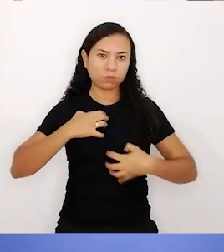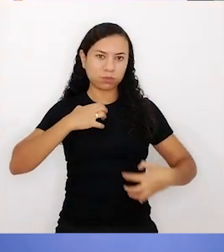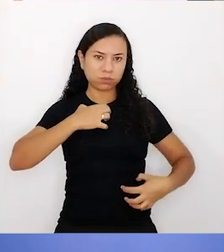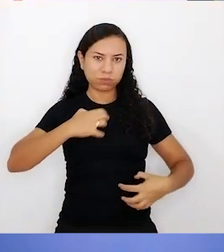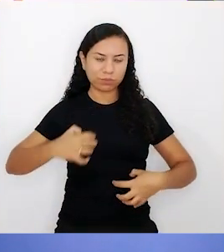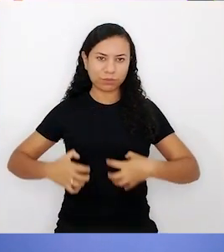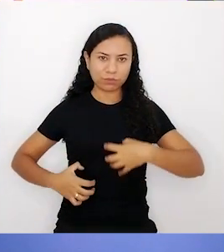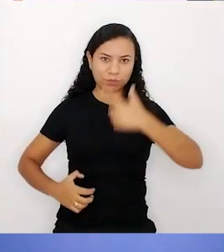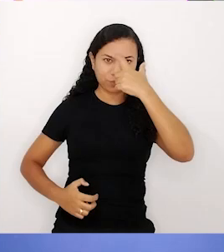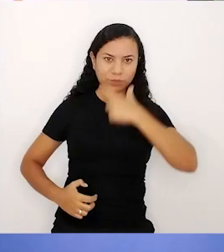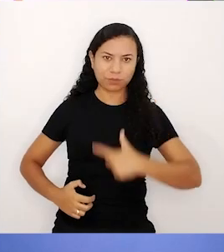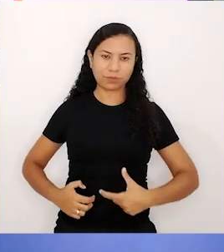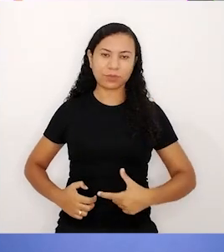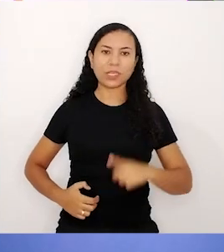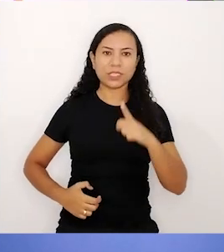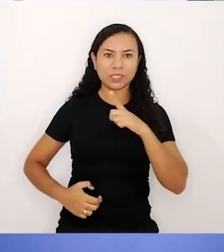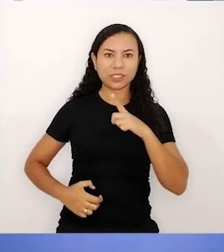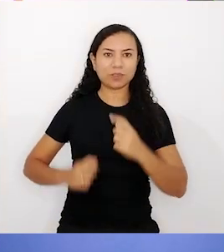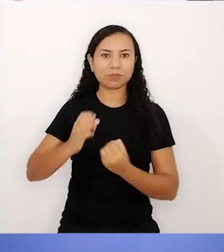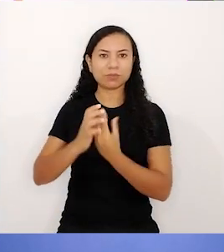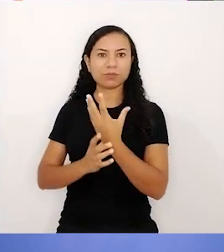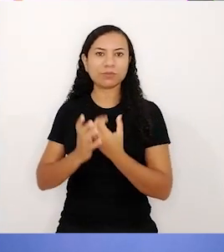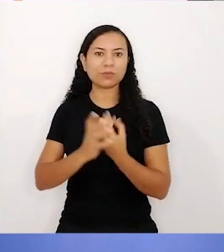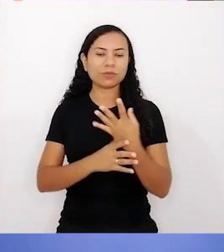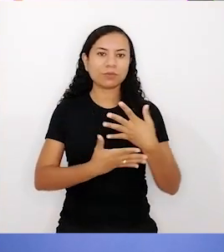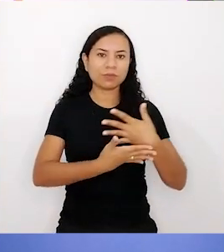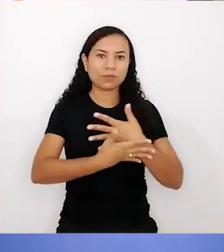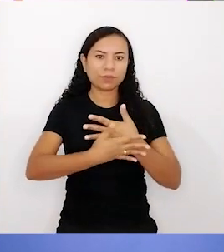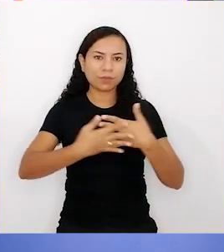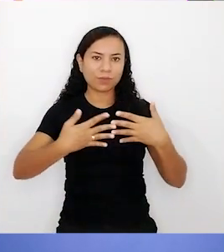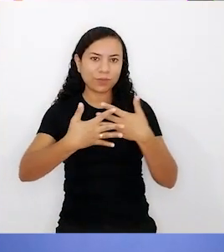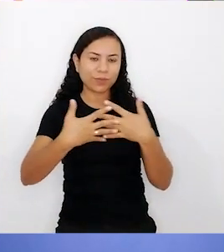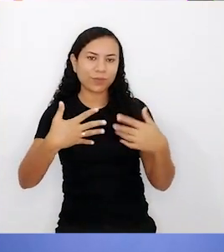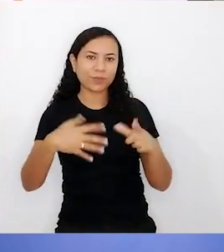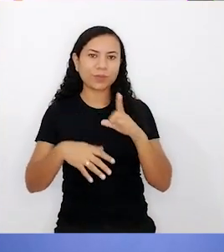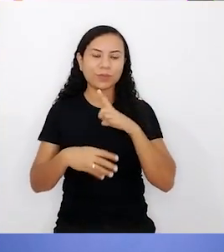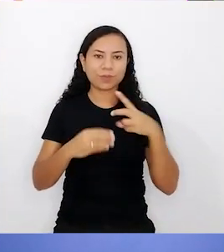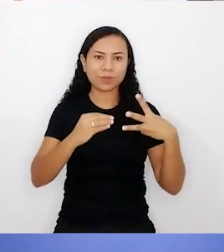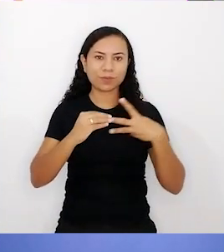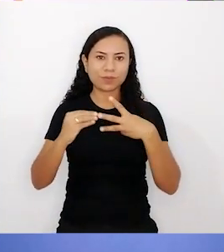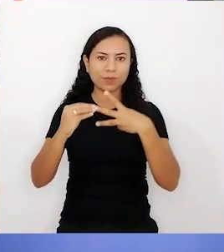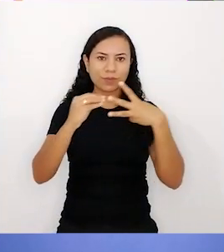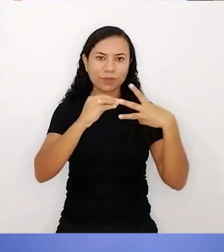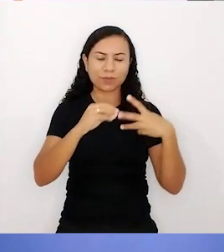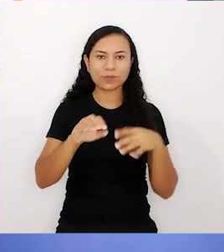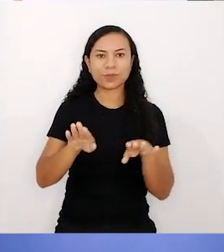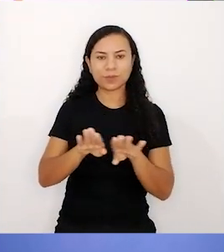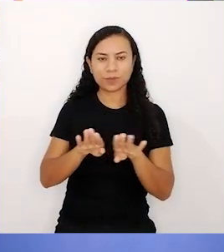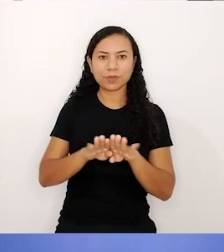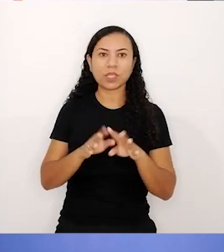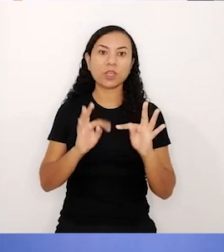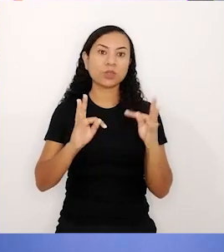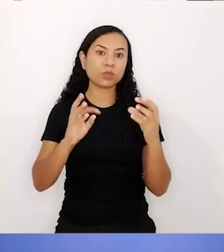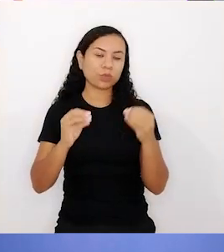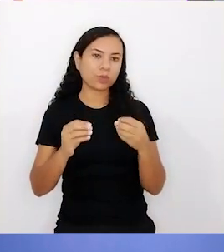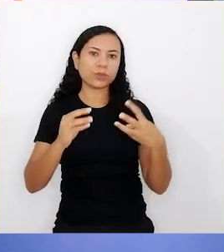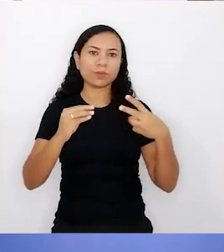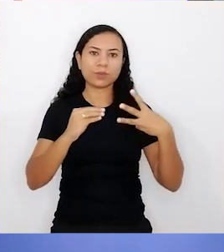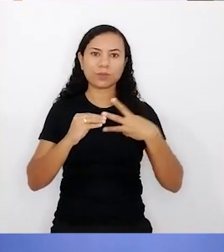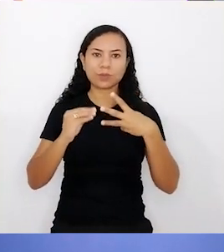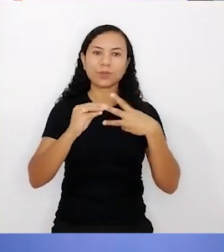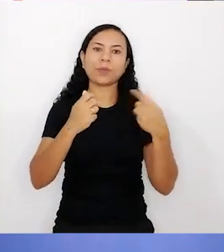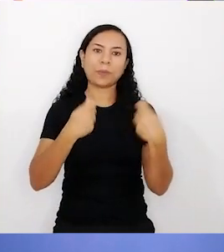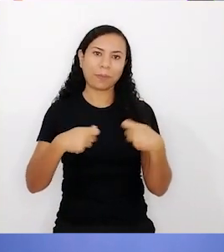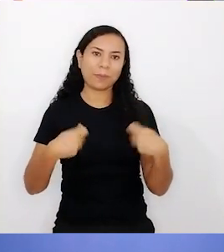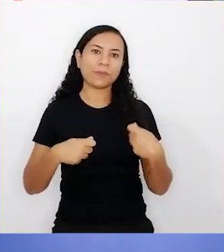nosso corpo são formados por tecidos que são formados por células, e todas as células precisam de